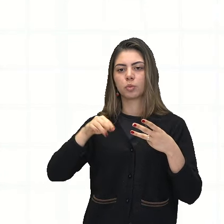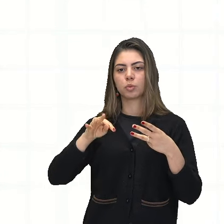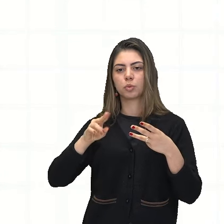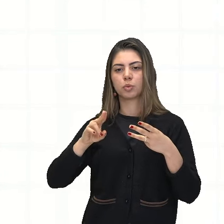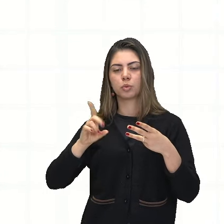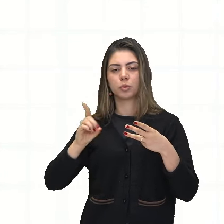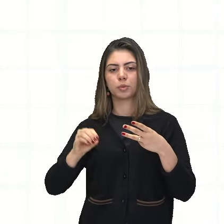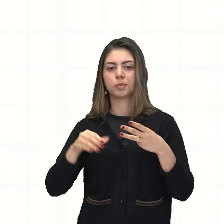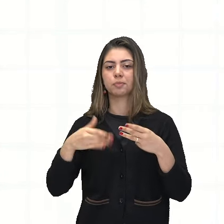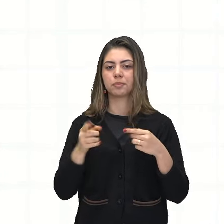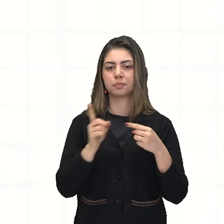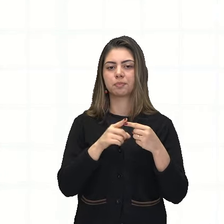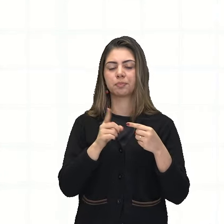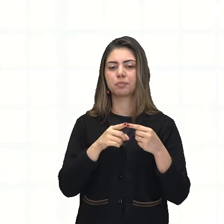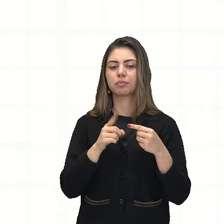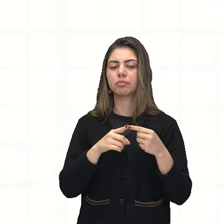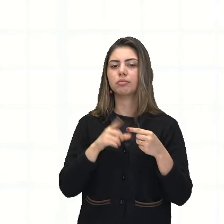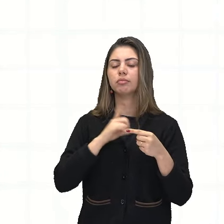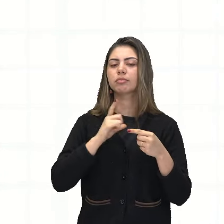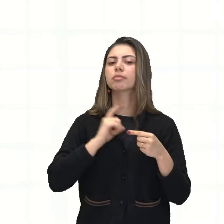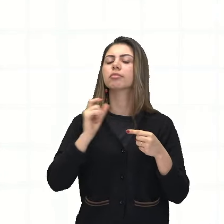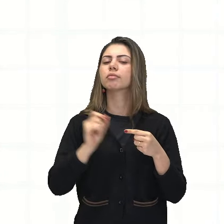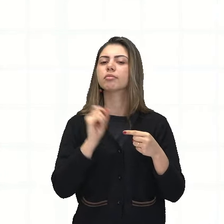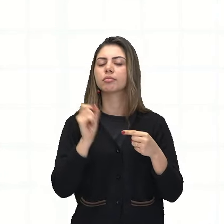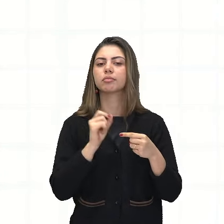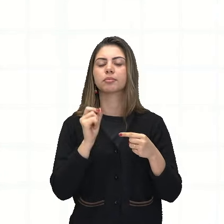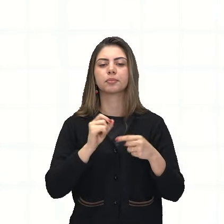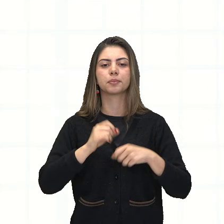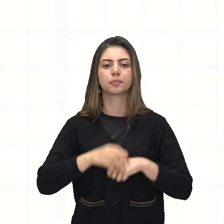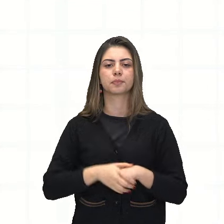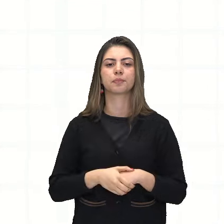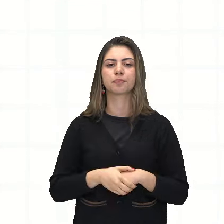oitavo ano, tem uma semântica de